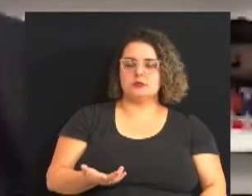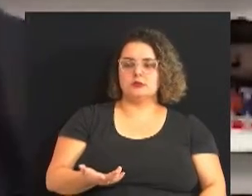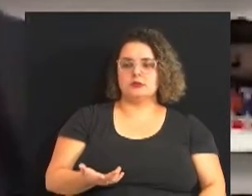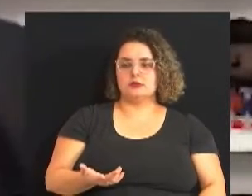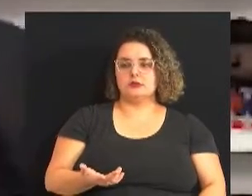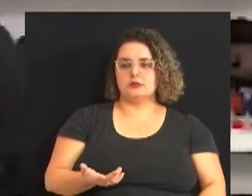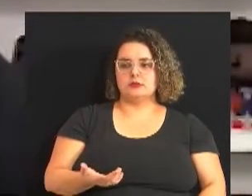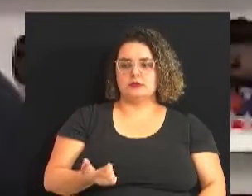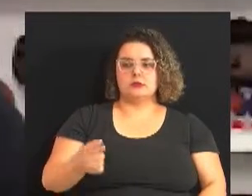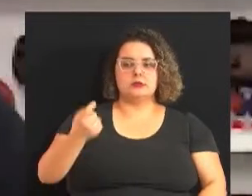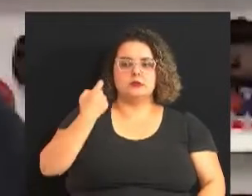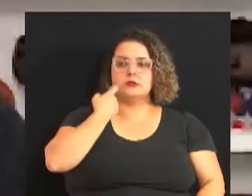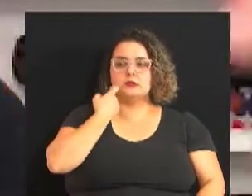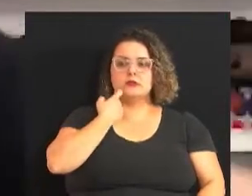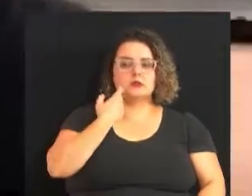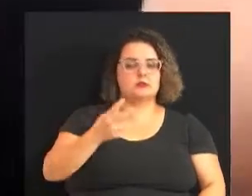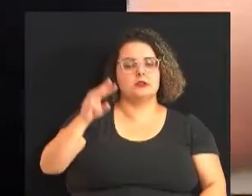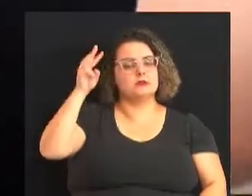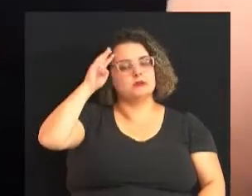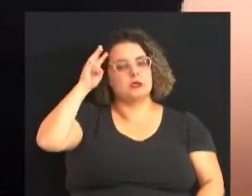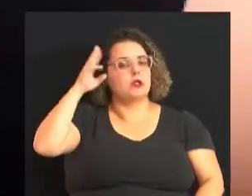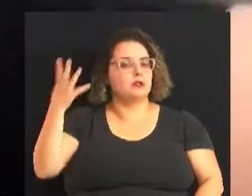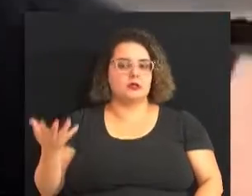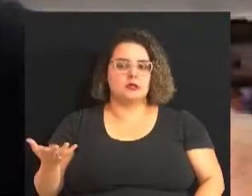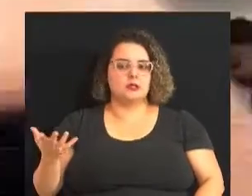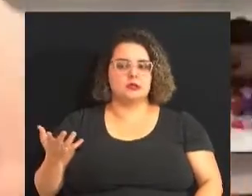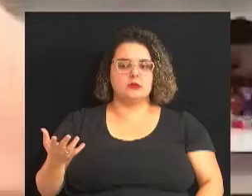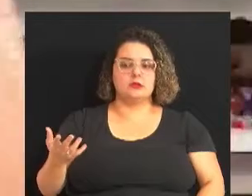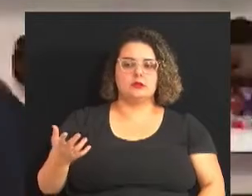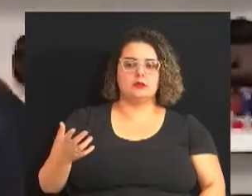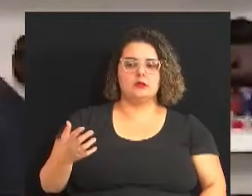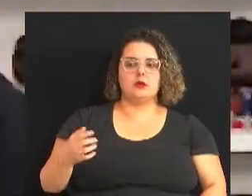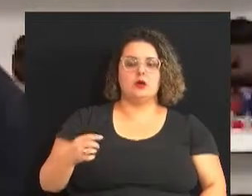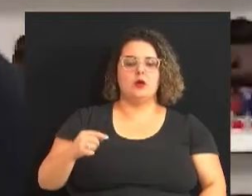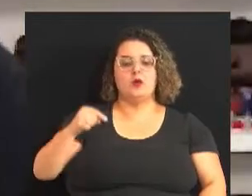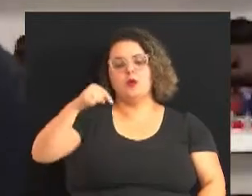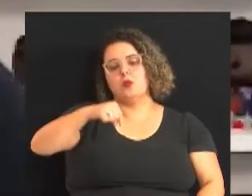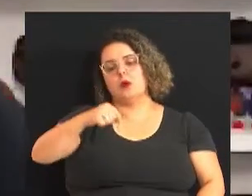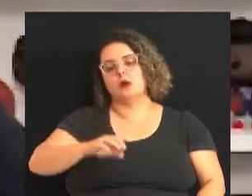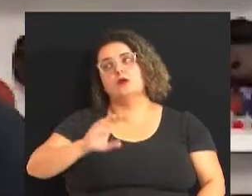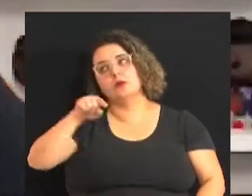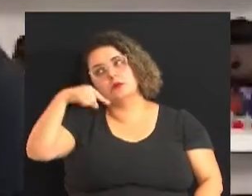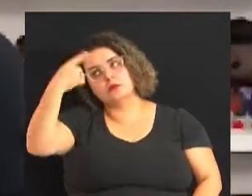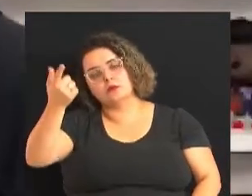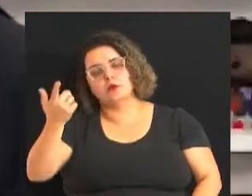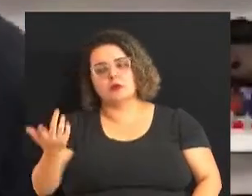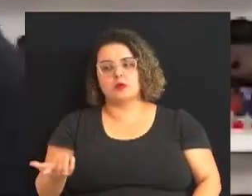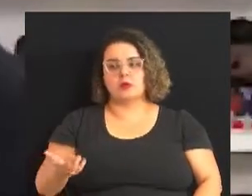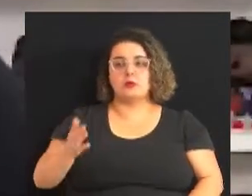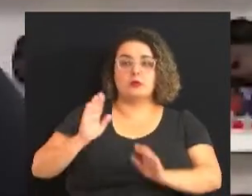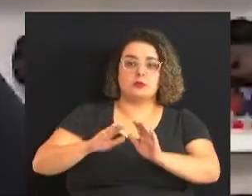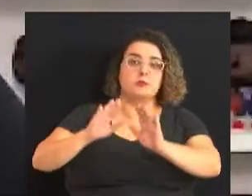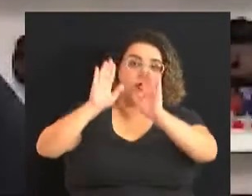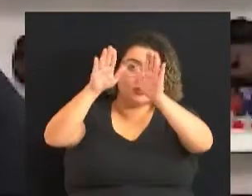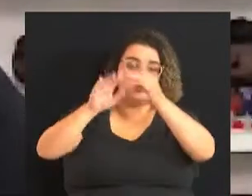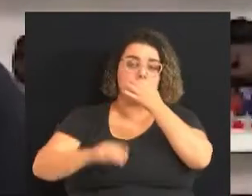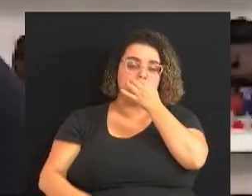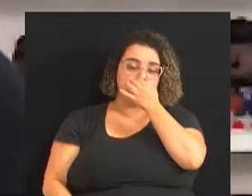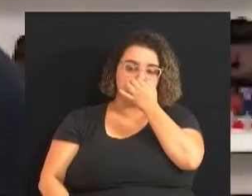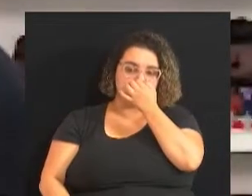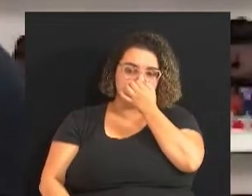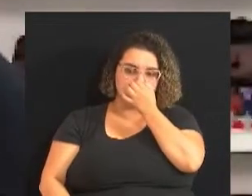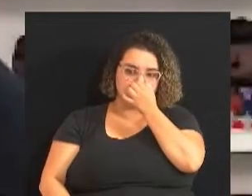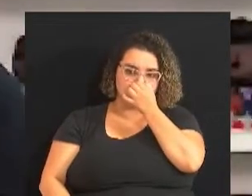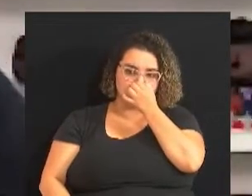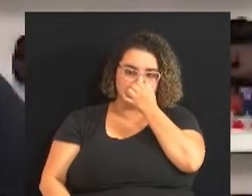na sexta-feira e na terça-feira, né? Jogando sempre um jogo em casa, um fora. E o basquetebol, para esse